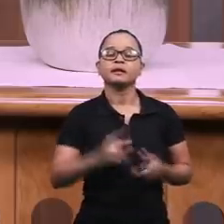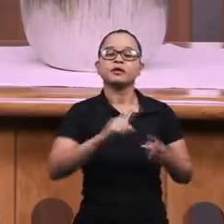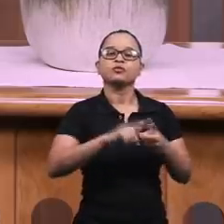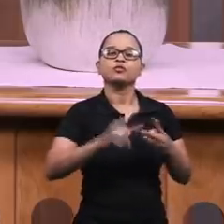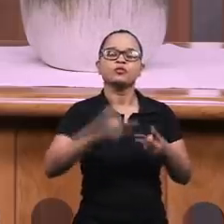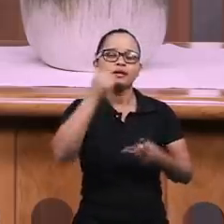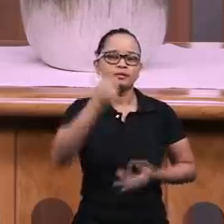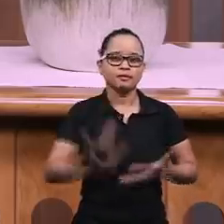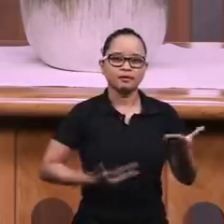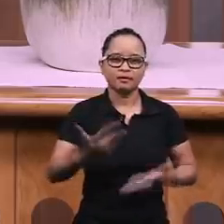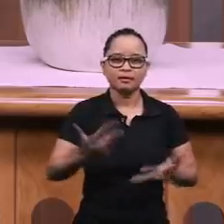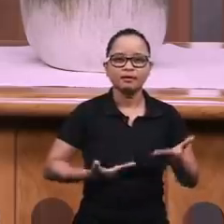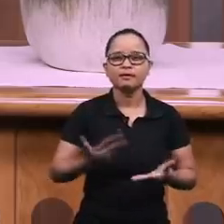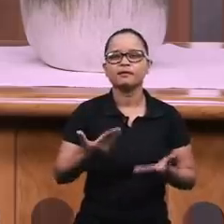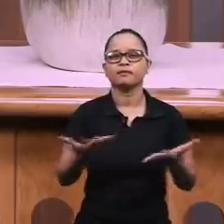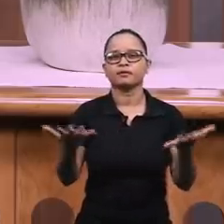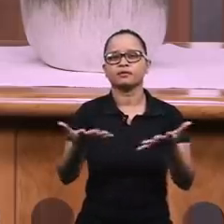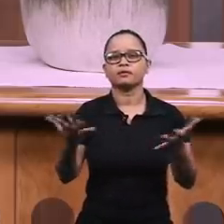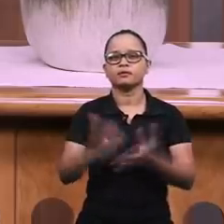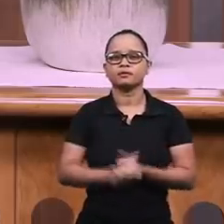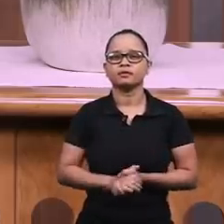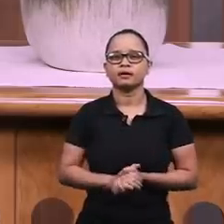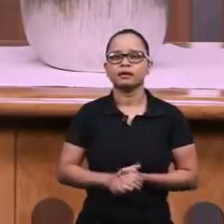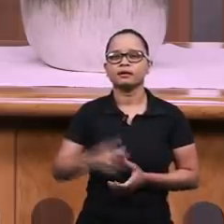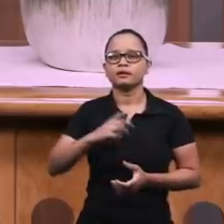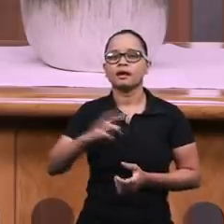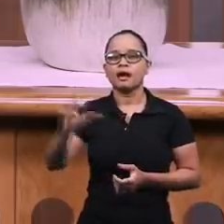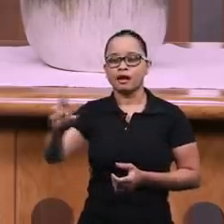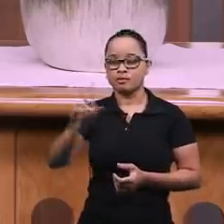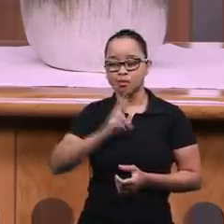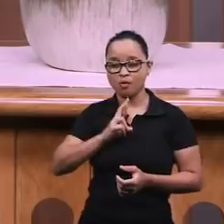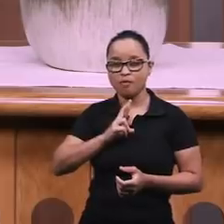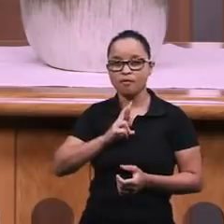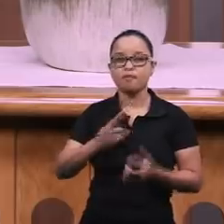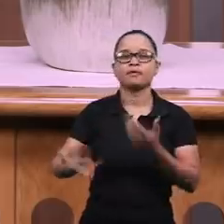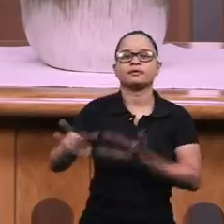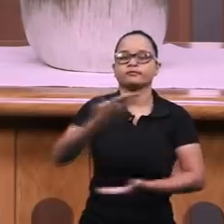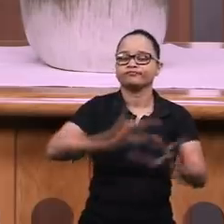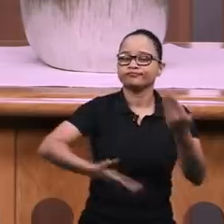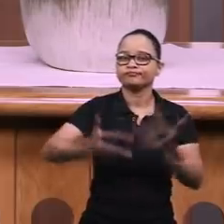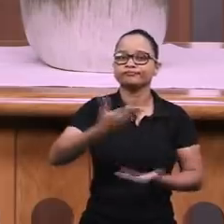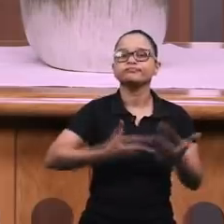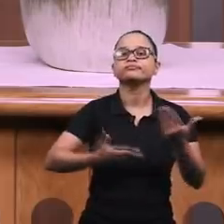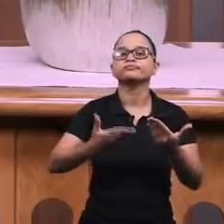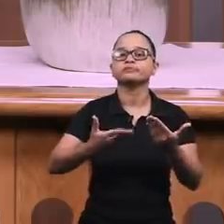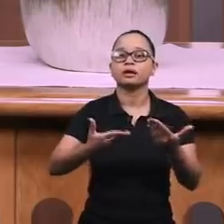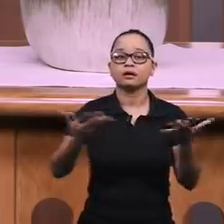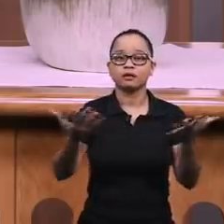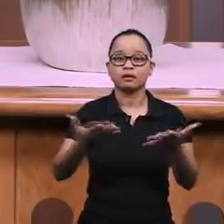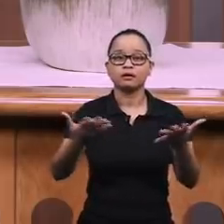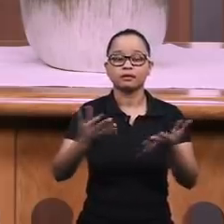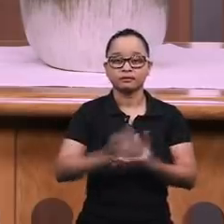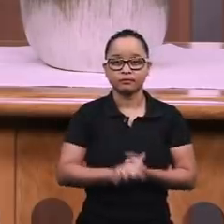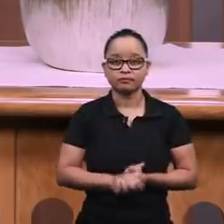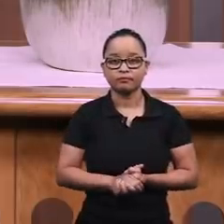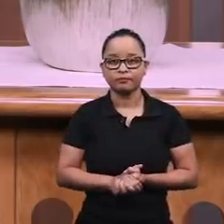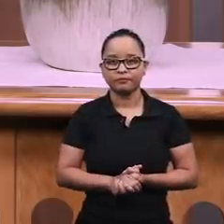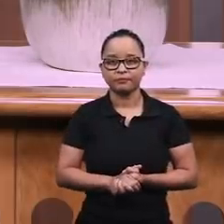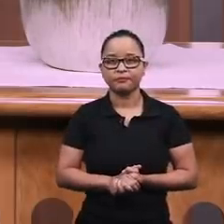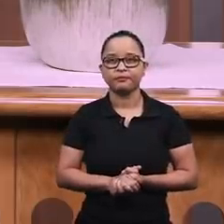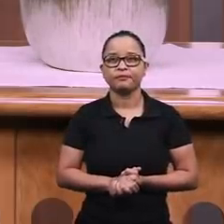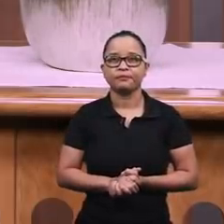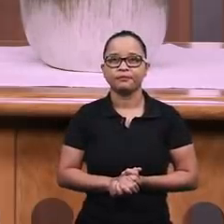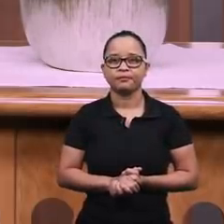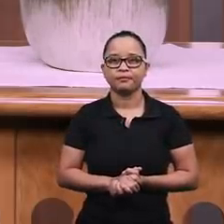senhoras que vão participar desta vão trazer essa resposta às participações que as irmãs trouxeram a essa resposta